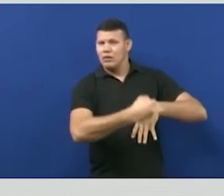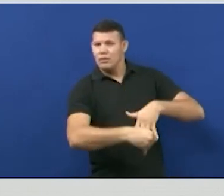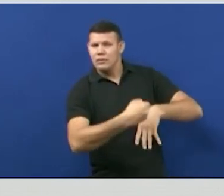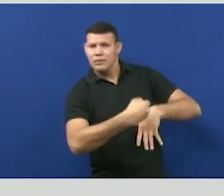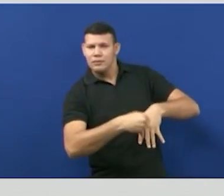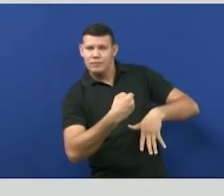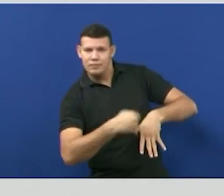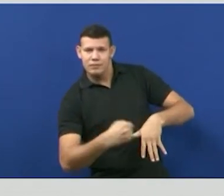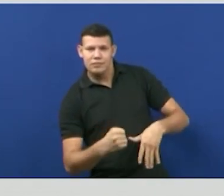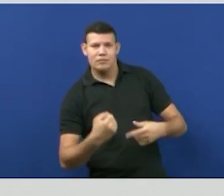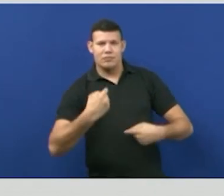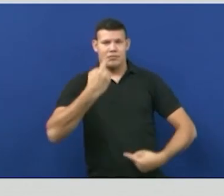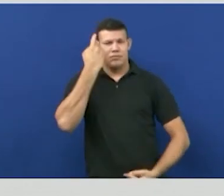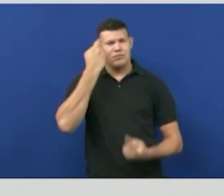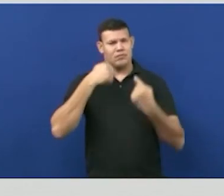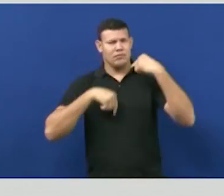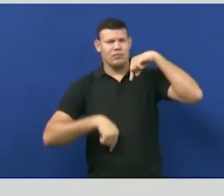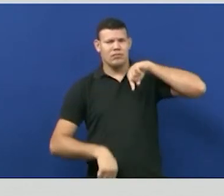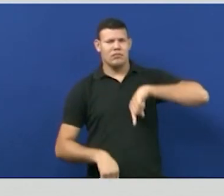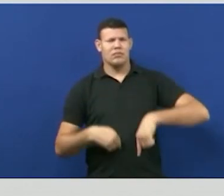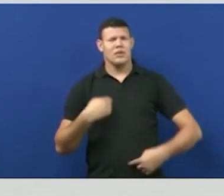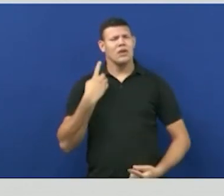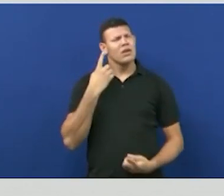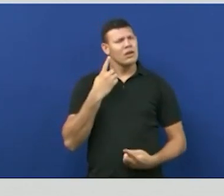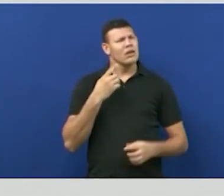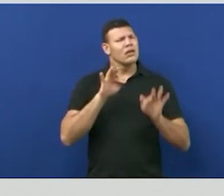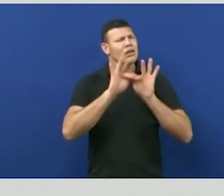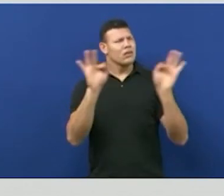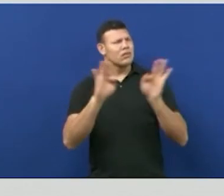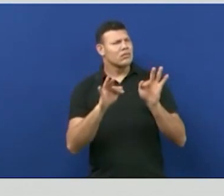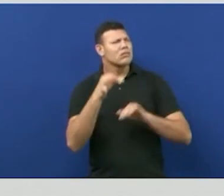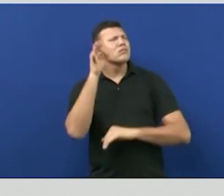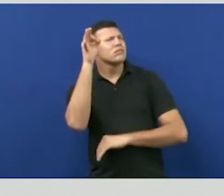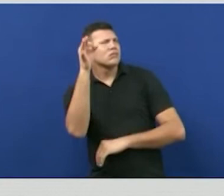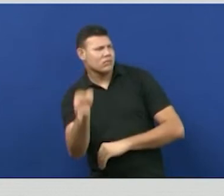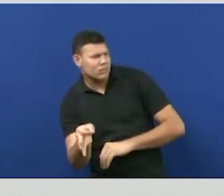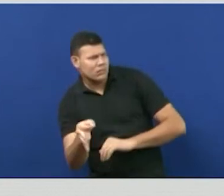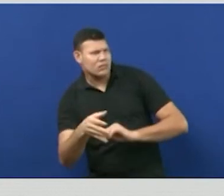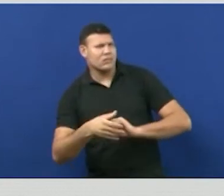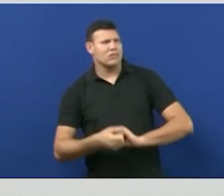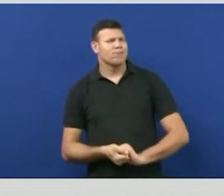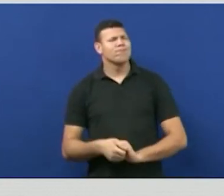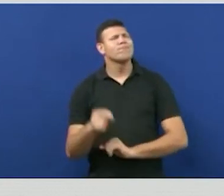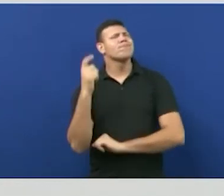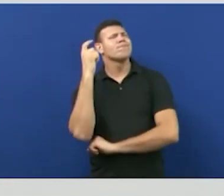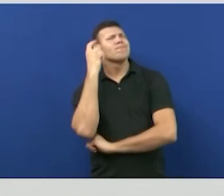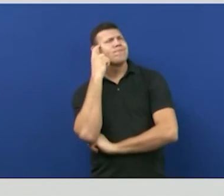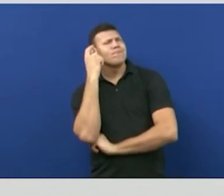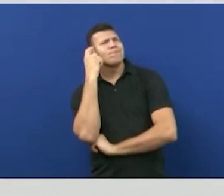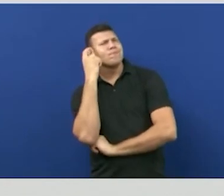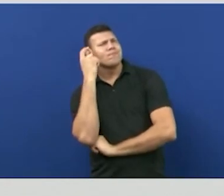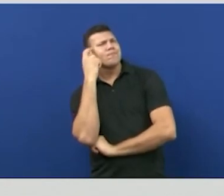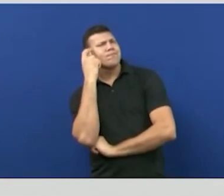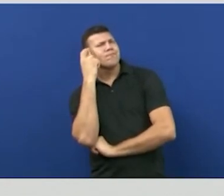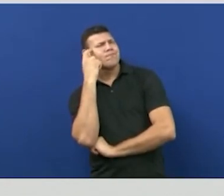CO2. Essa frase está correta? Vamos pensar aqui comigo.